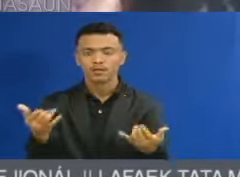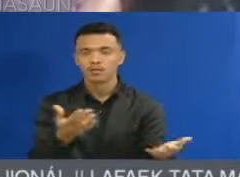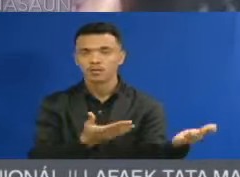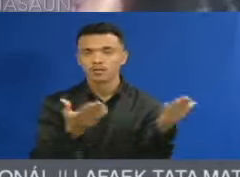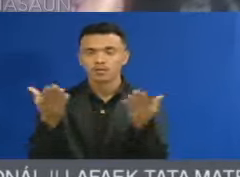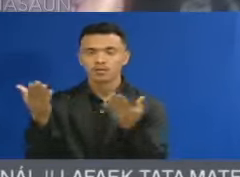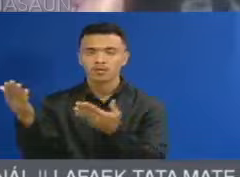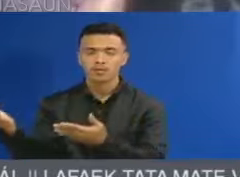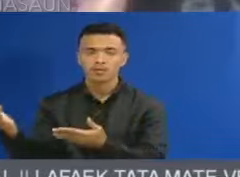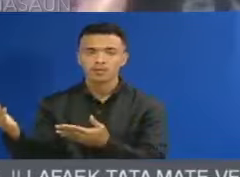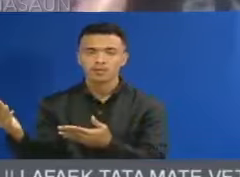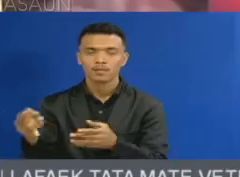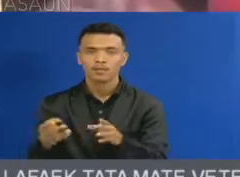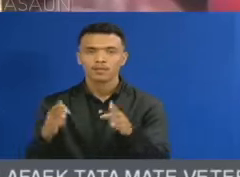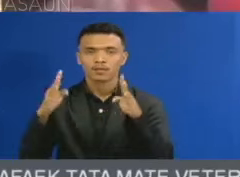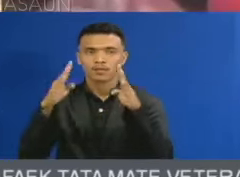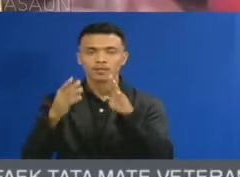maija mateuma.